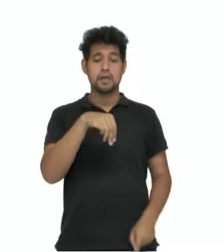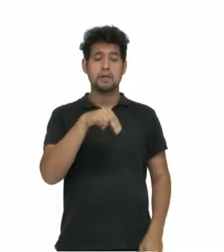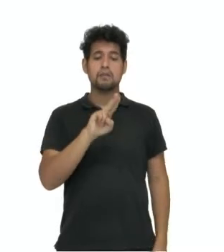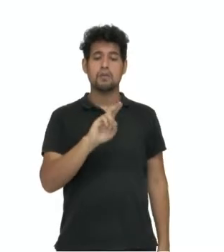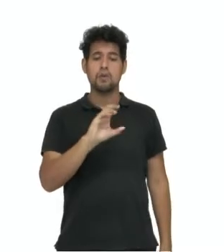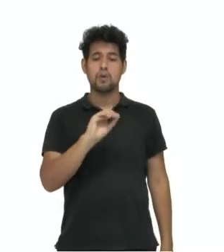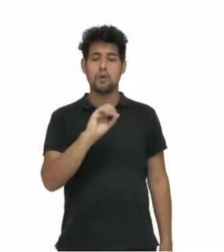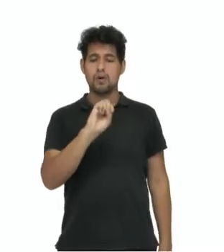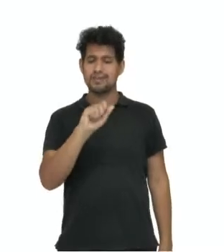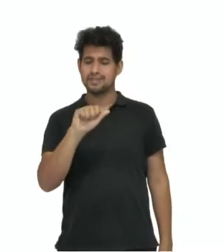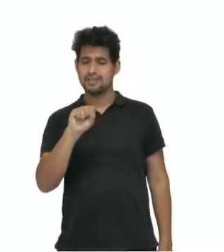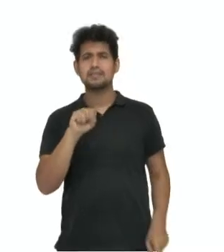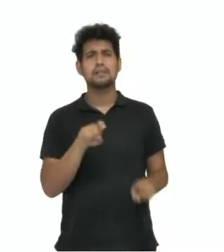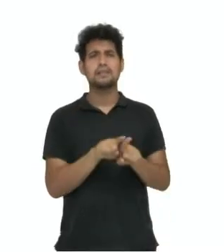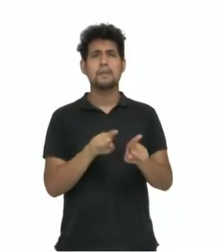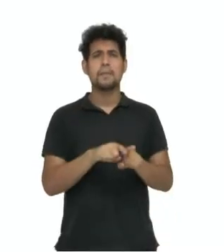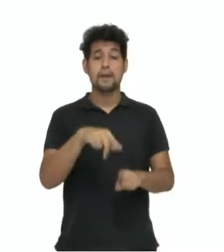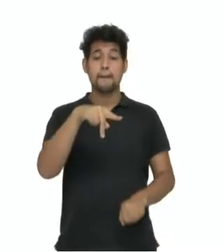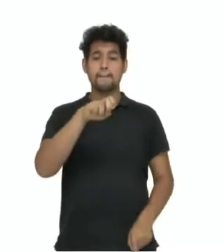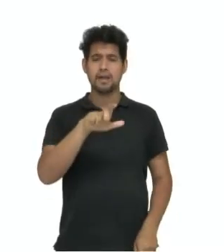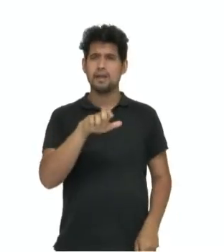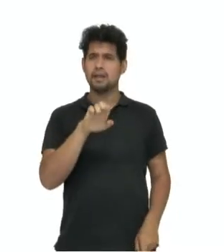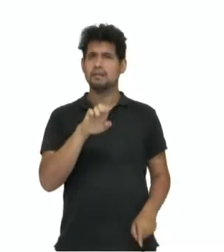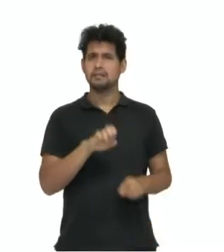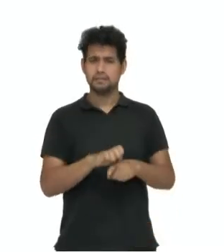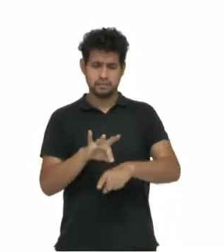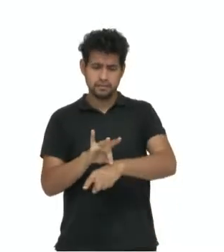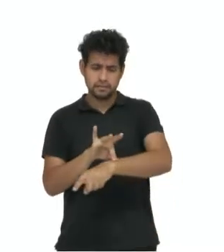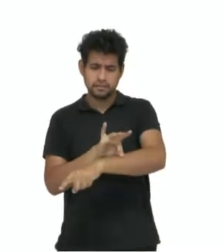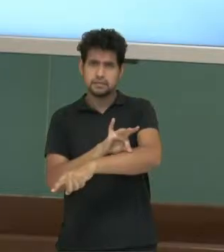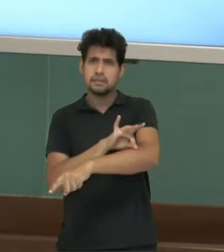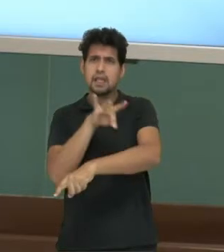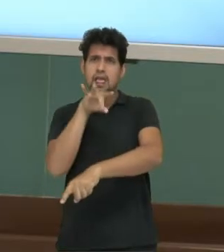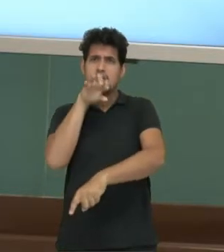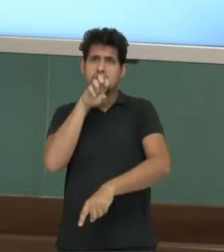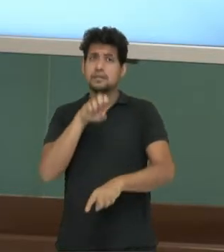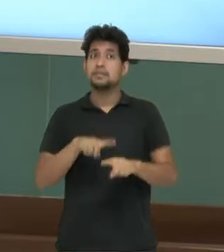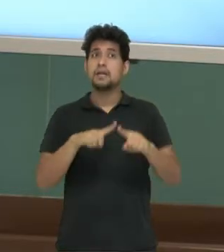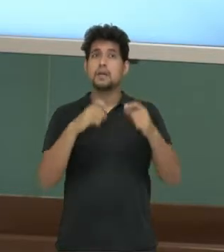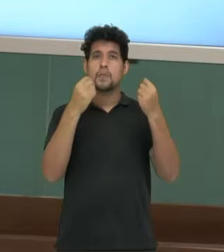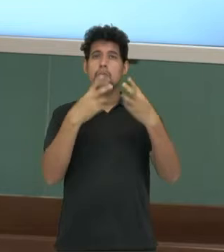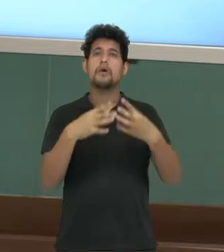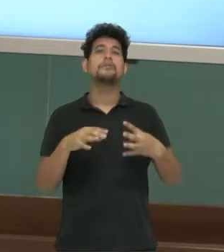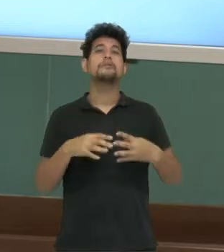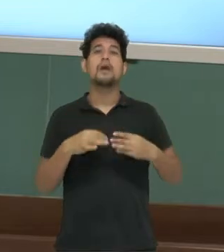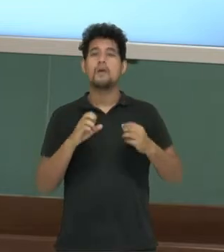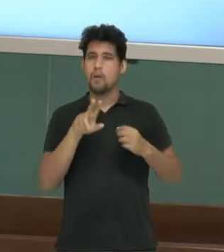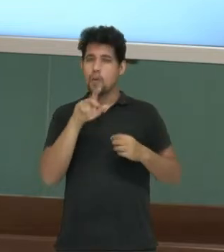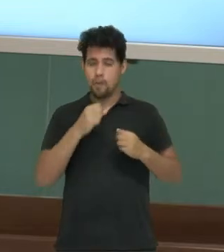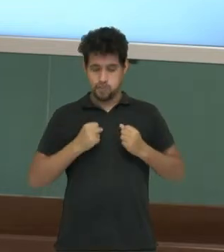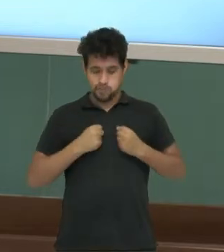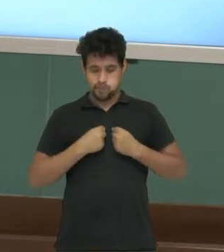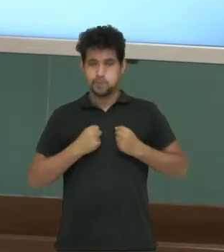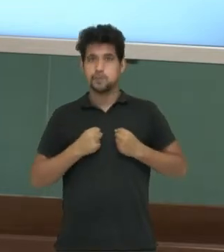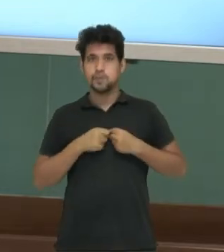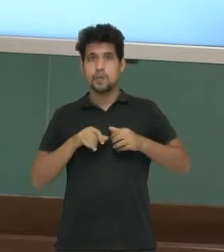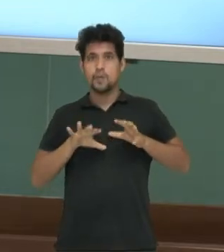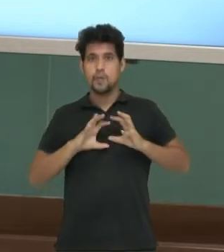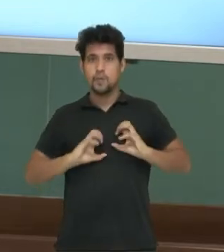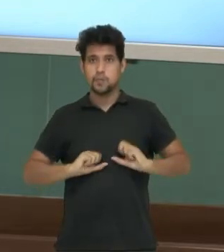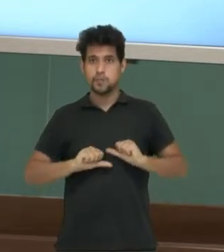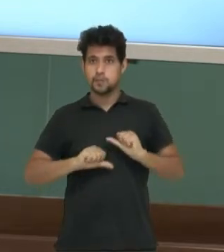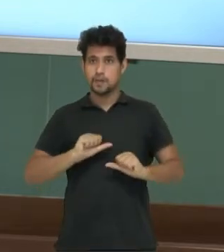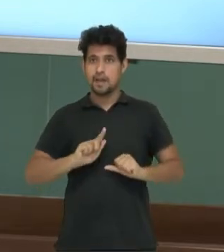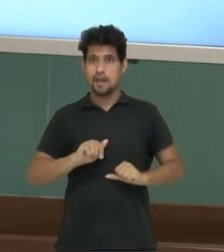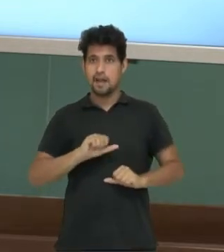faringe da boca e a pele. Aqui nessa imagem estaria mostrando os alvéolos pulmonares, né, que vão fazer as trocas